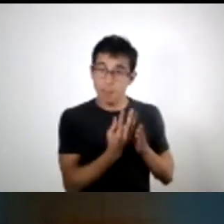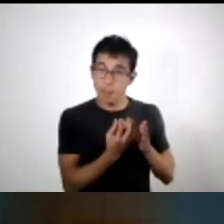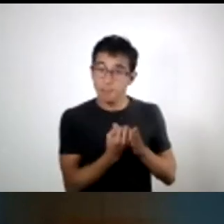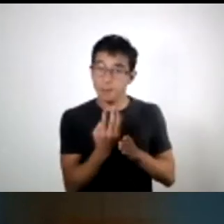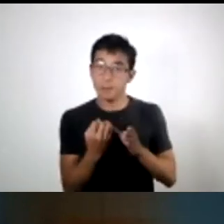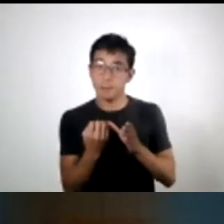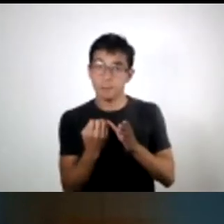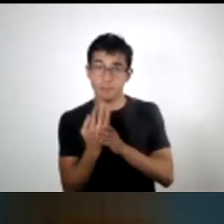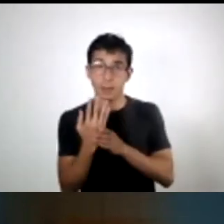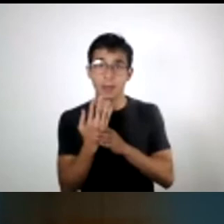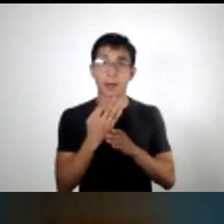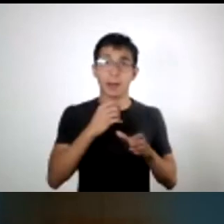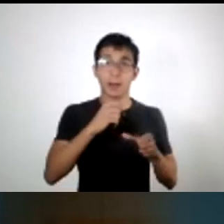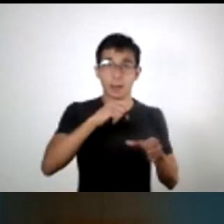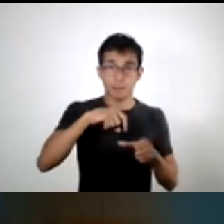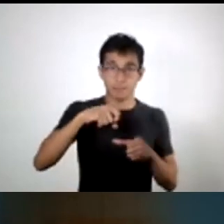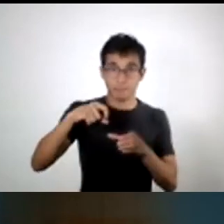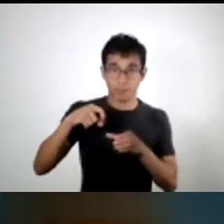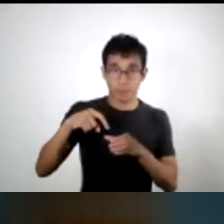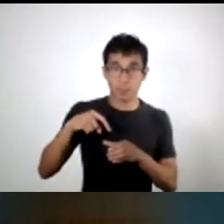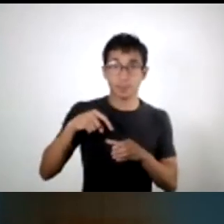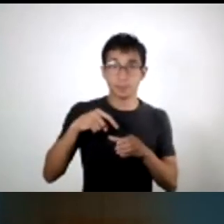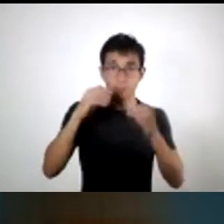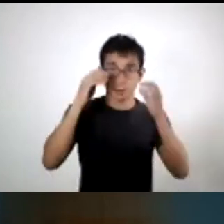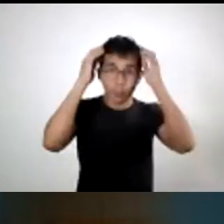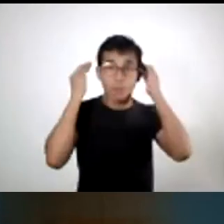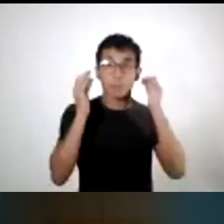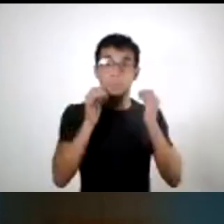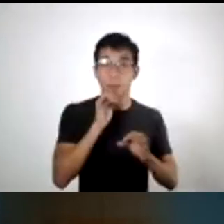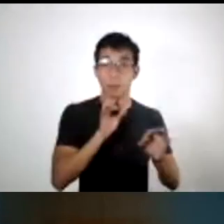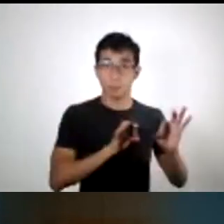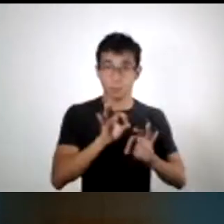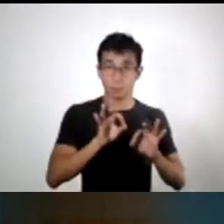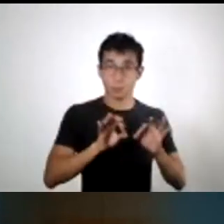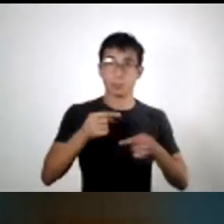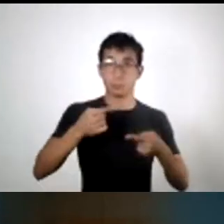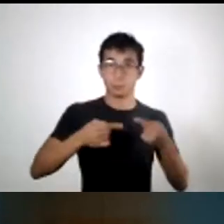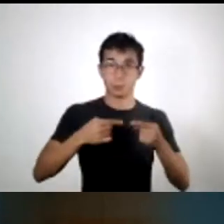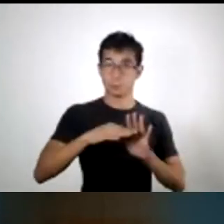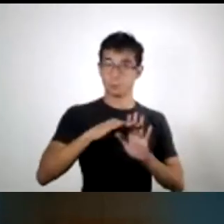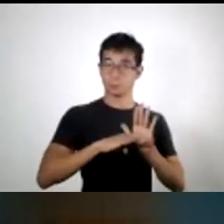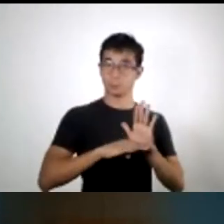que se planta aqui, por exemplo, com esses projetos de políticas públicas,